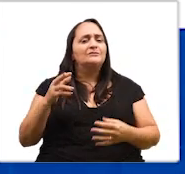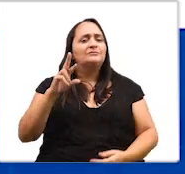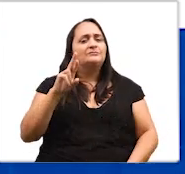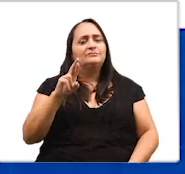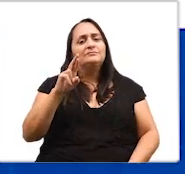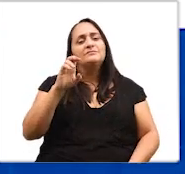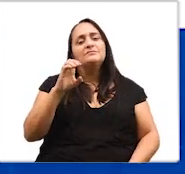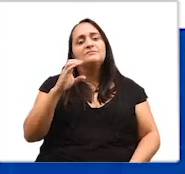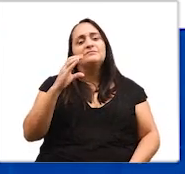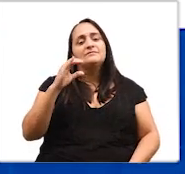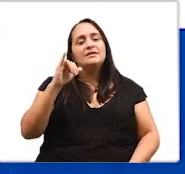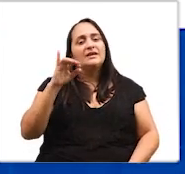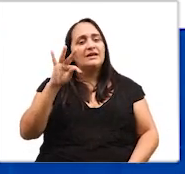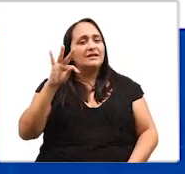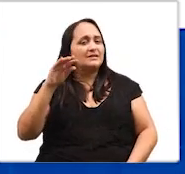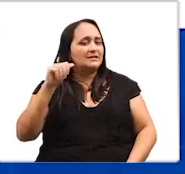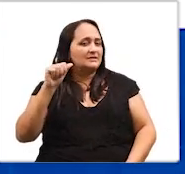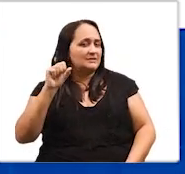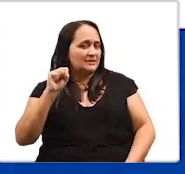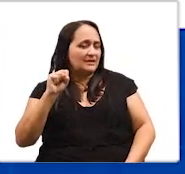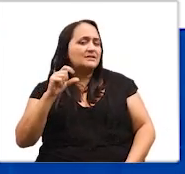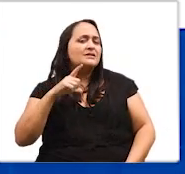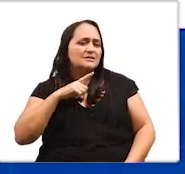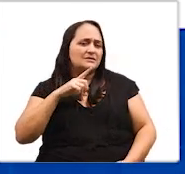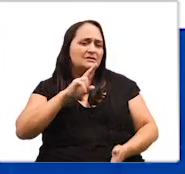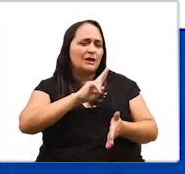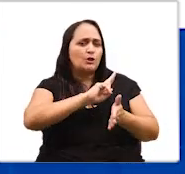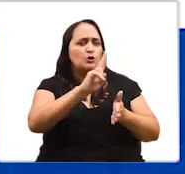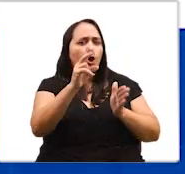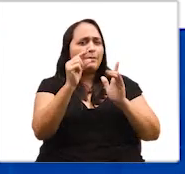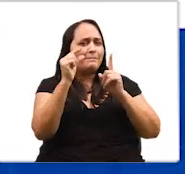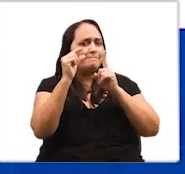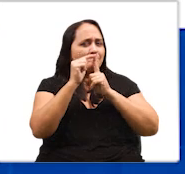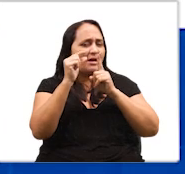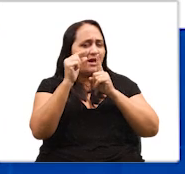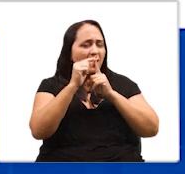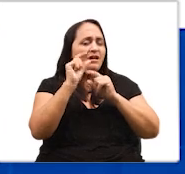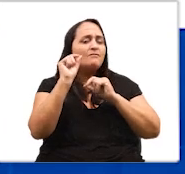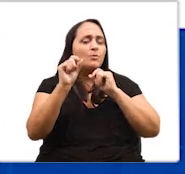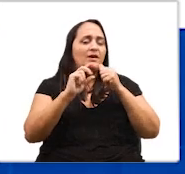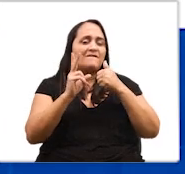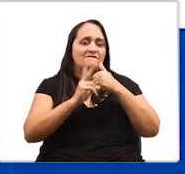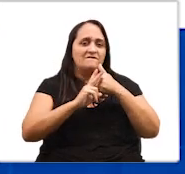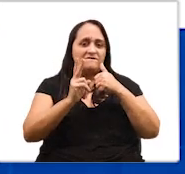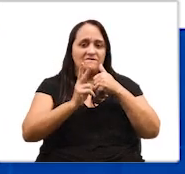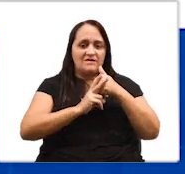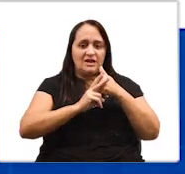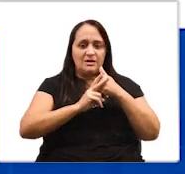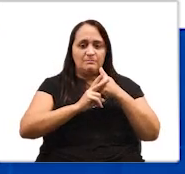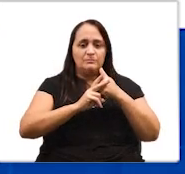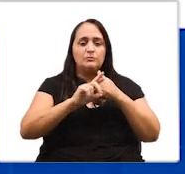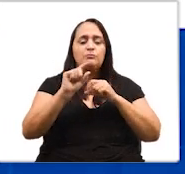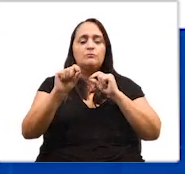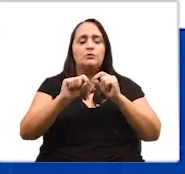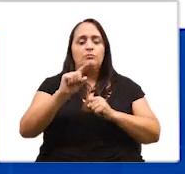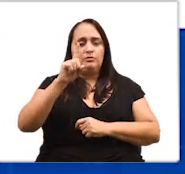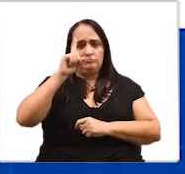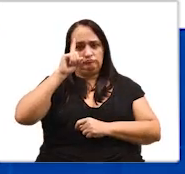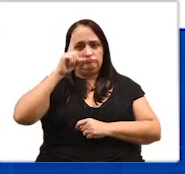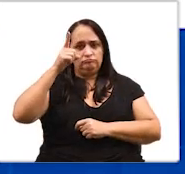seus verbos no modo imperativo, para dar instruções de como preparar o prato.